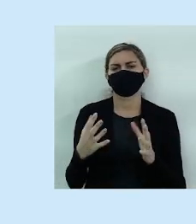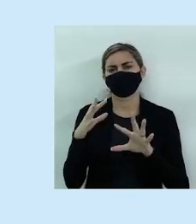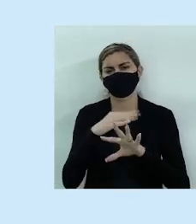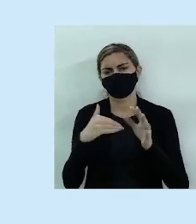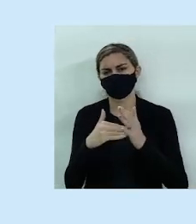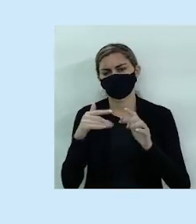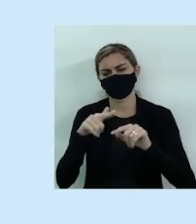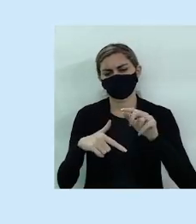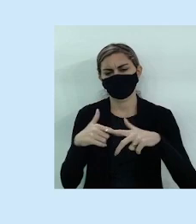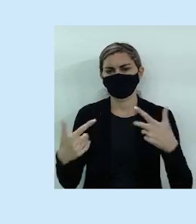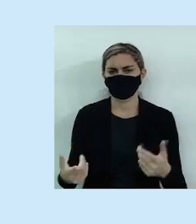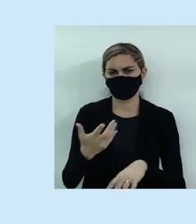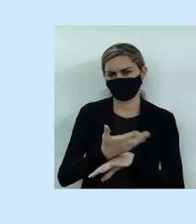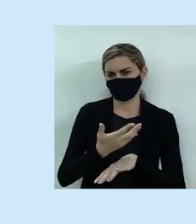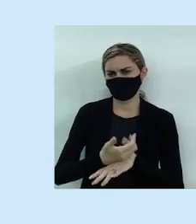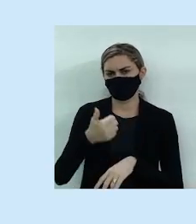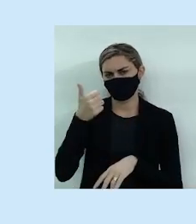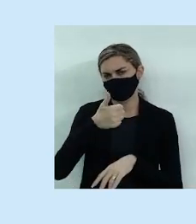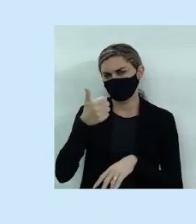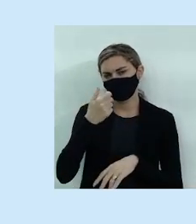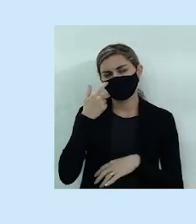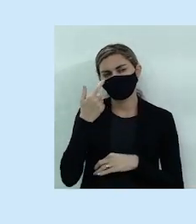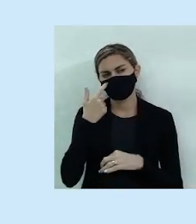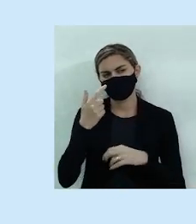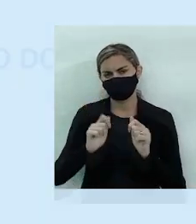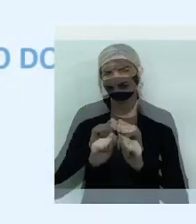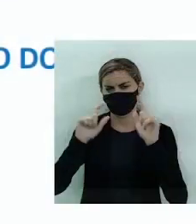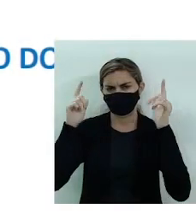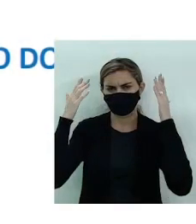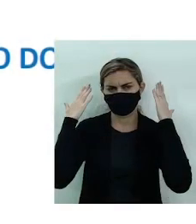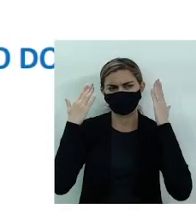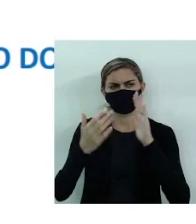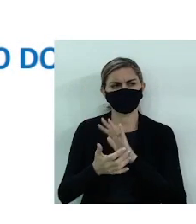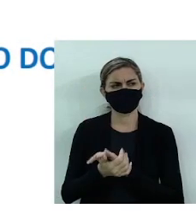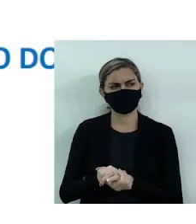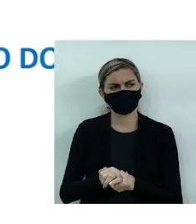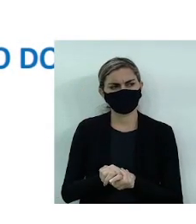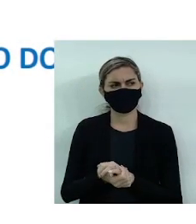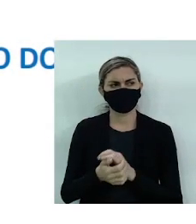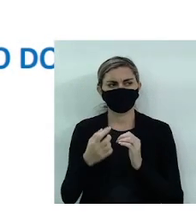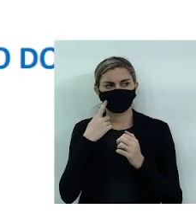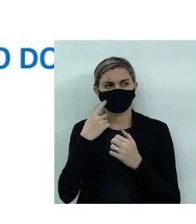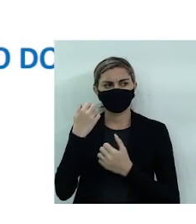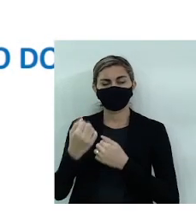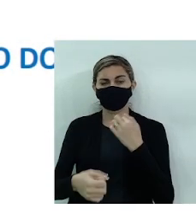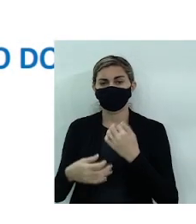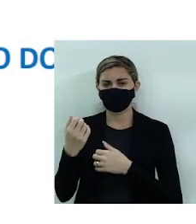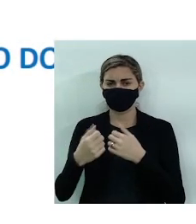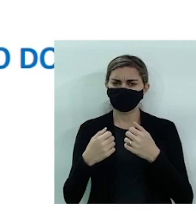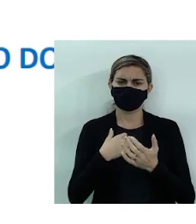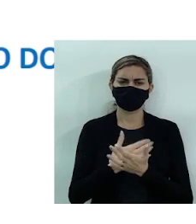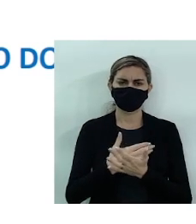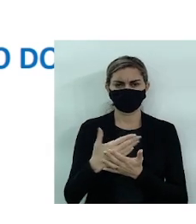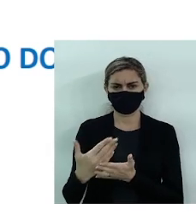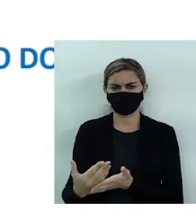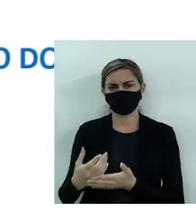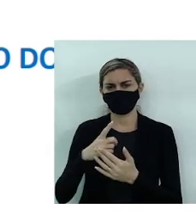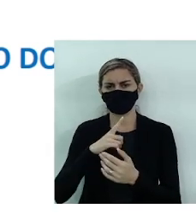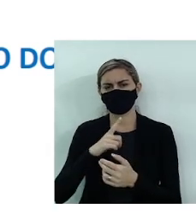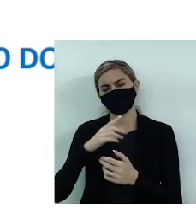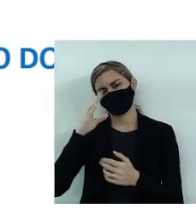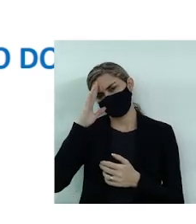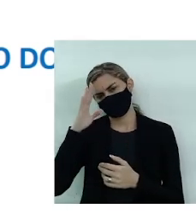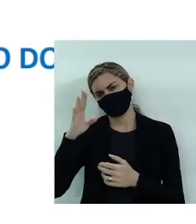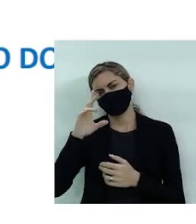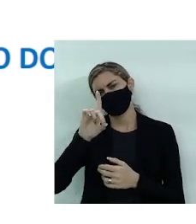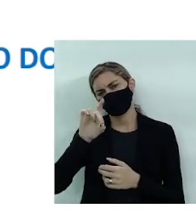os materiais dessa competência 1? Acompanha no slide. Vamos tratar dos aspectos iniciais acerca dos